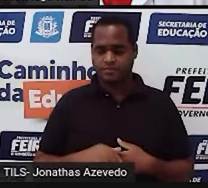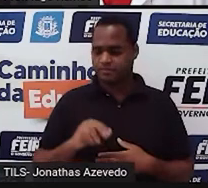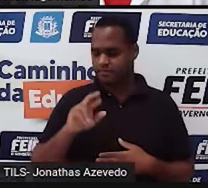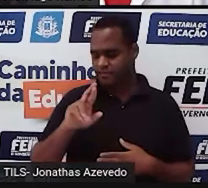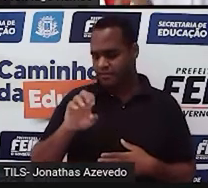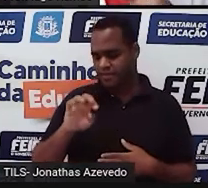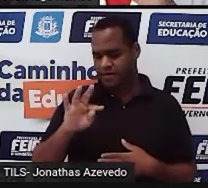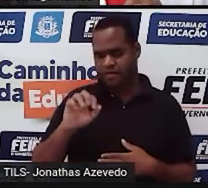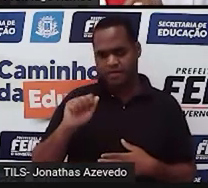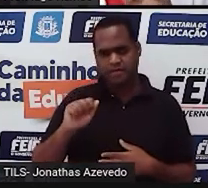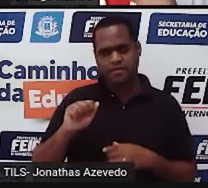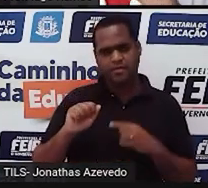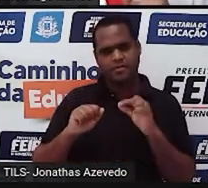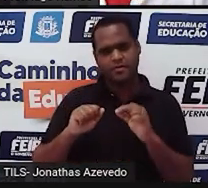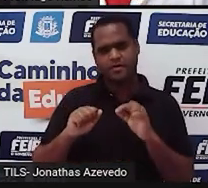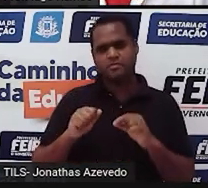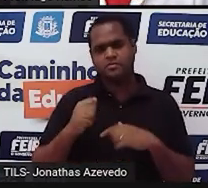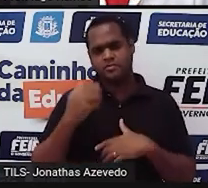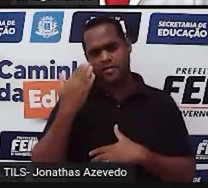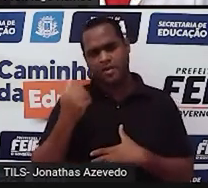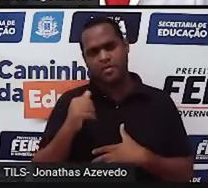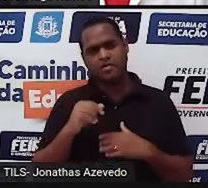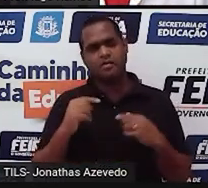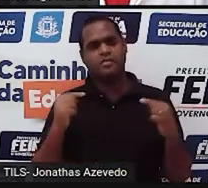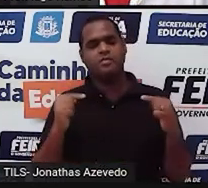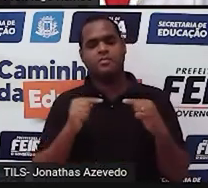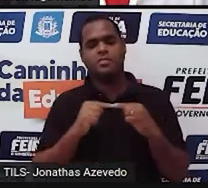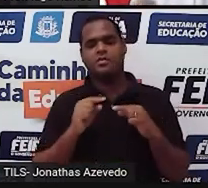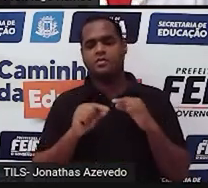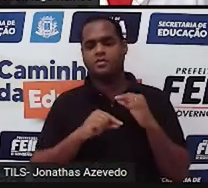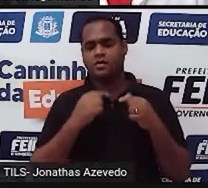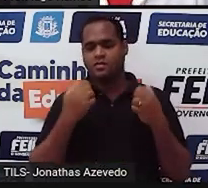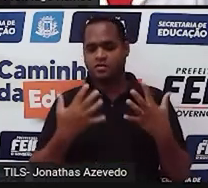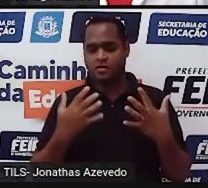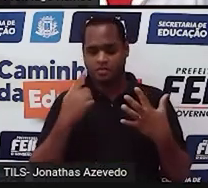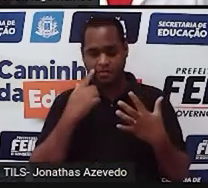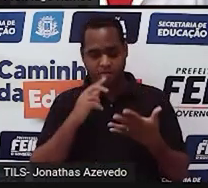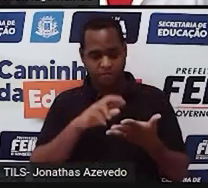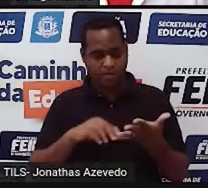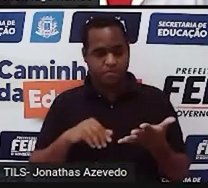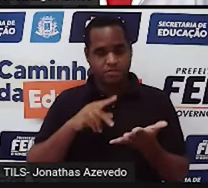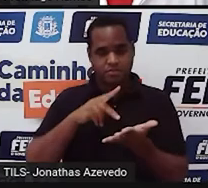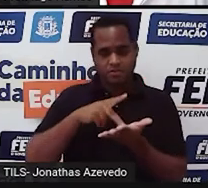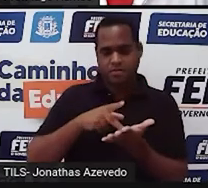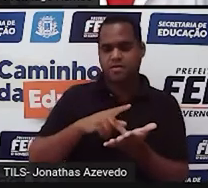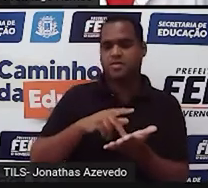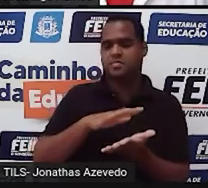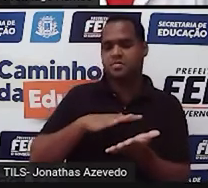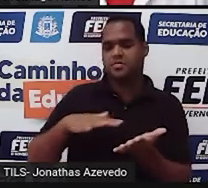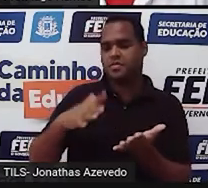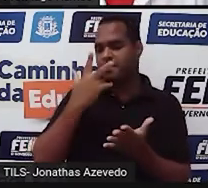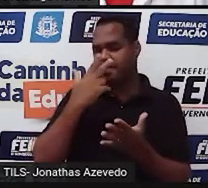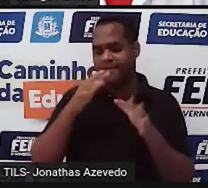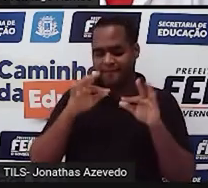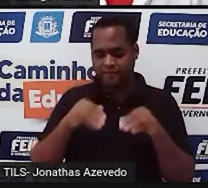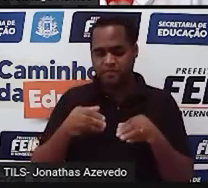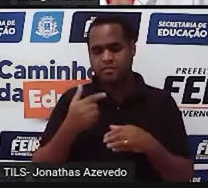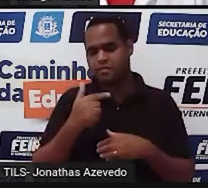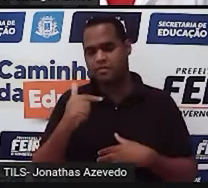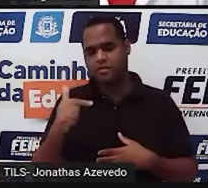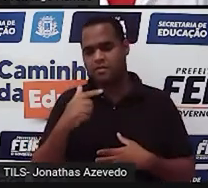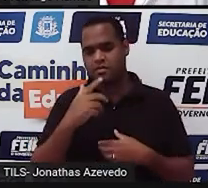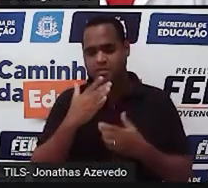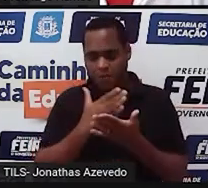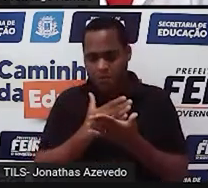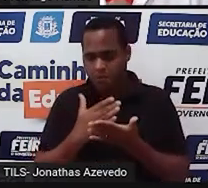reta pessoal é uma coisa é um elemento da geometria que não tem fim não